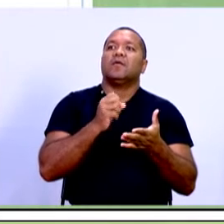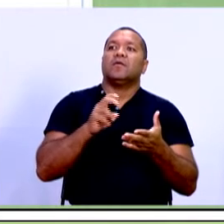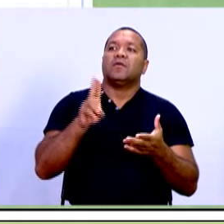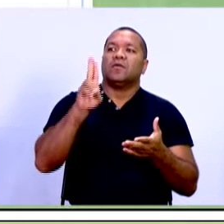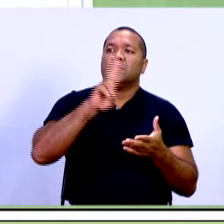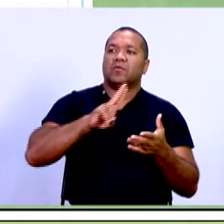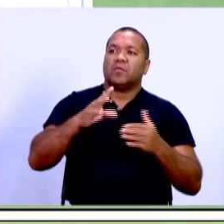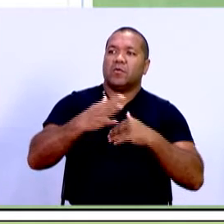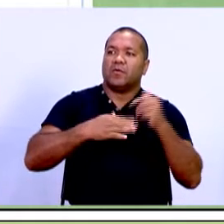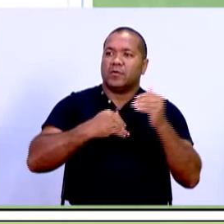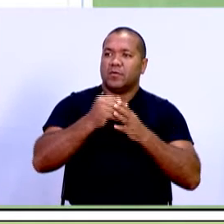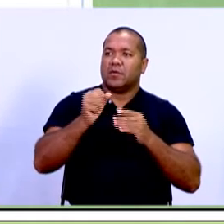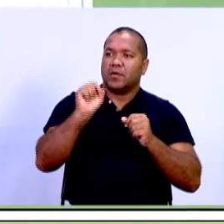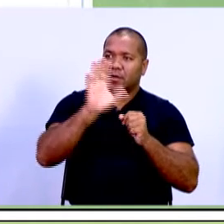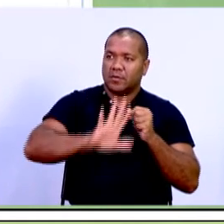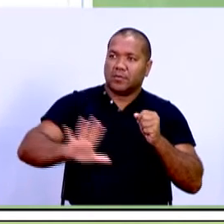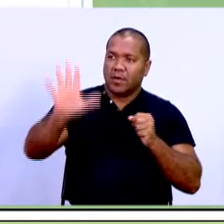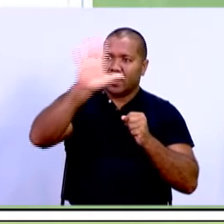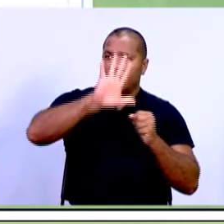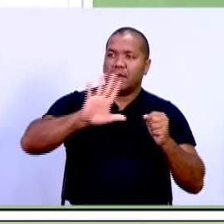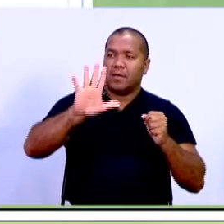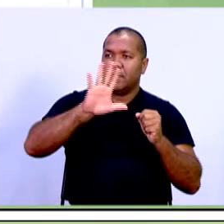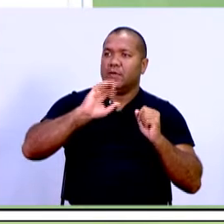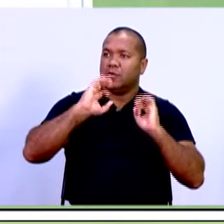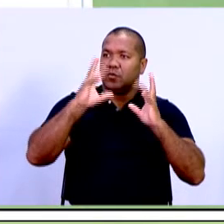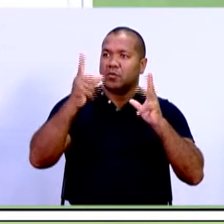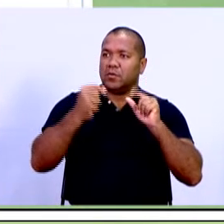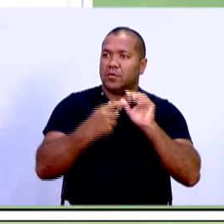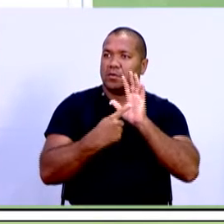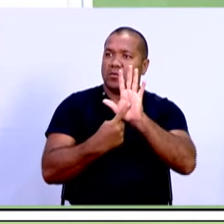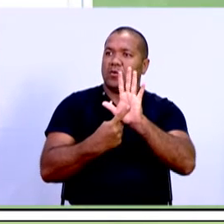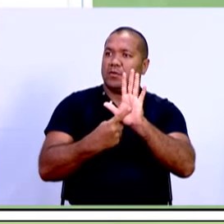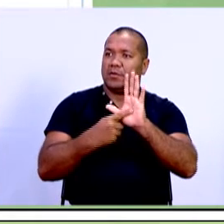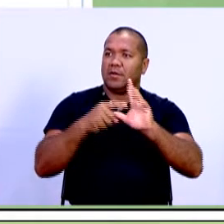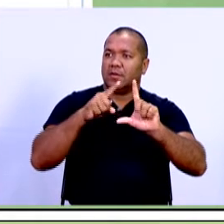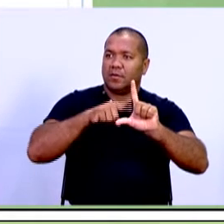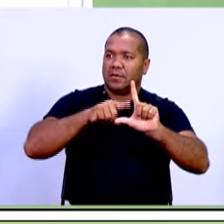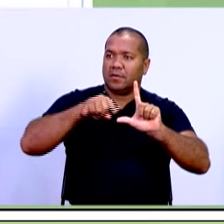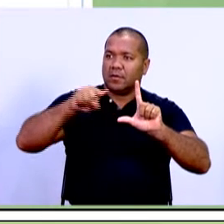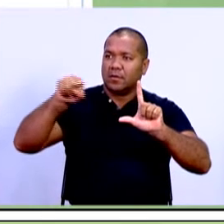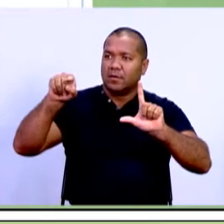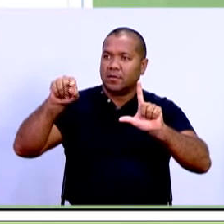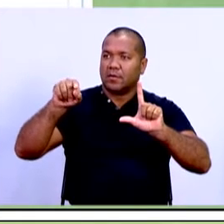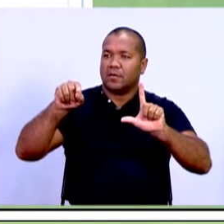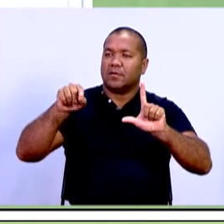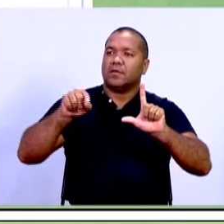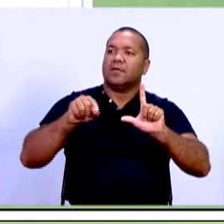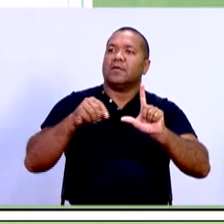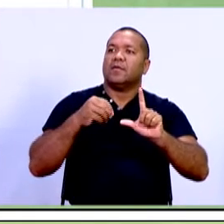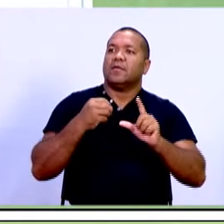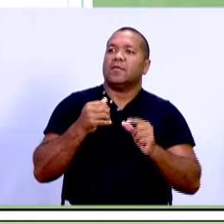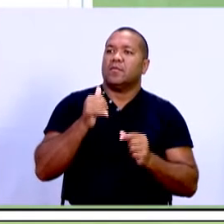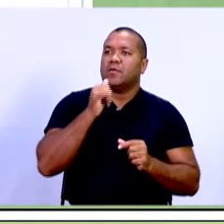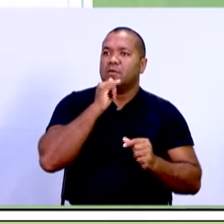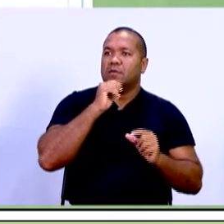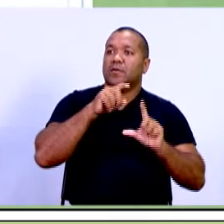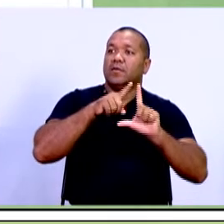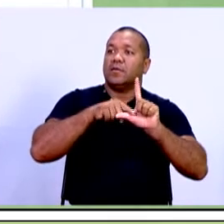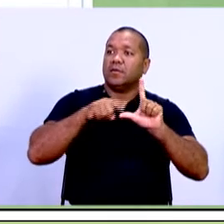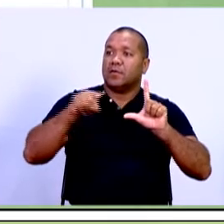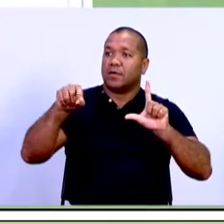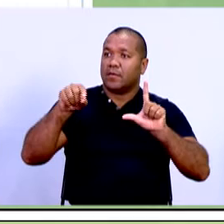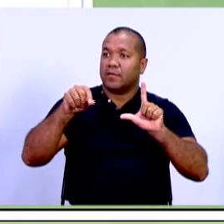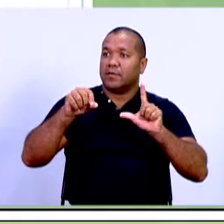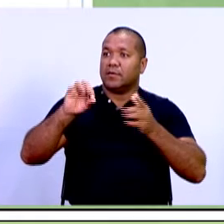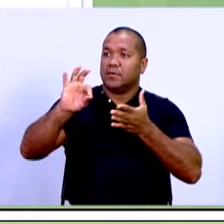mapas. Então, ele já tem essas informações apresentadas em gráficos como vocês podem ver, esse é um gráfico de matrículas por